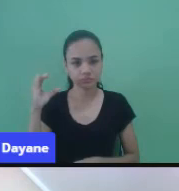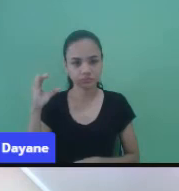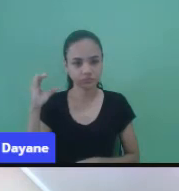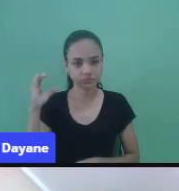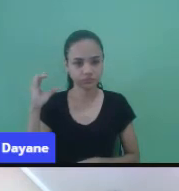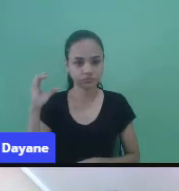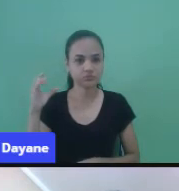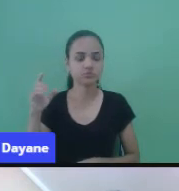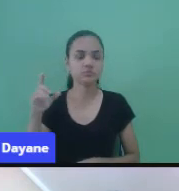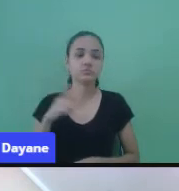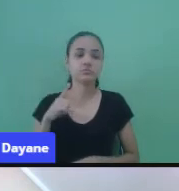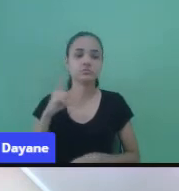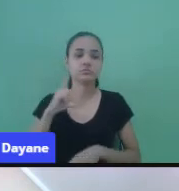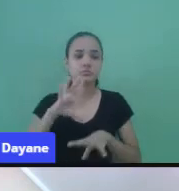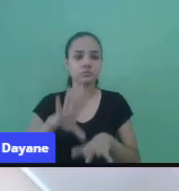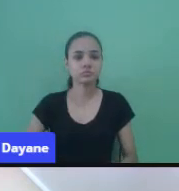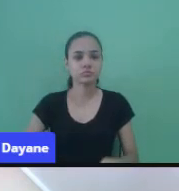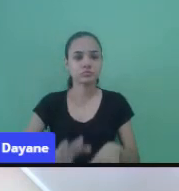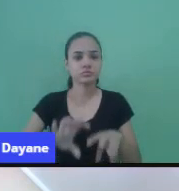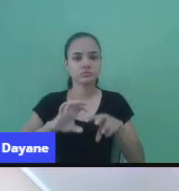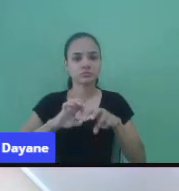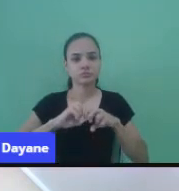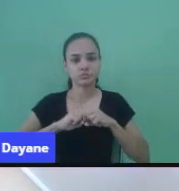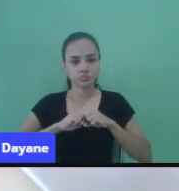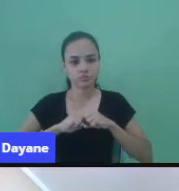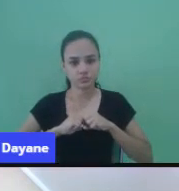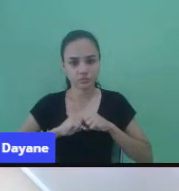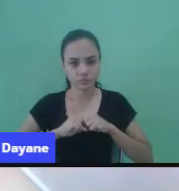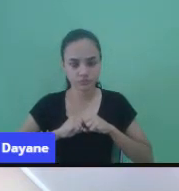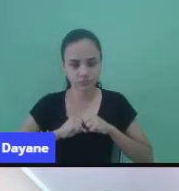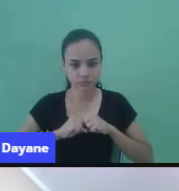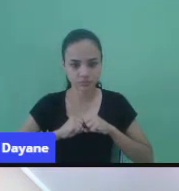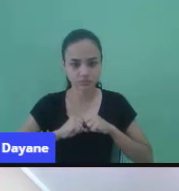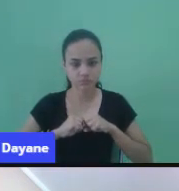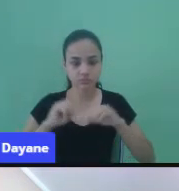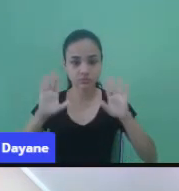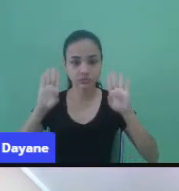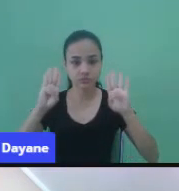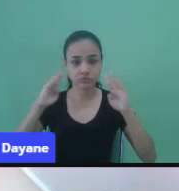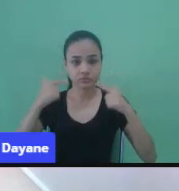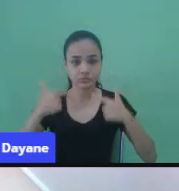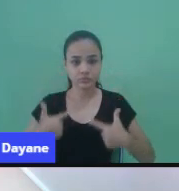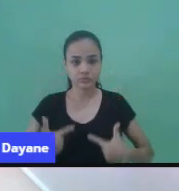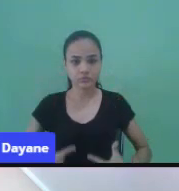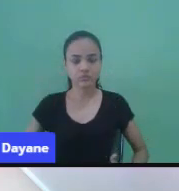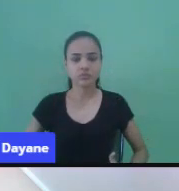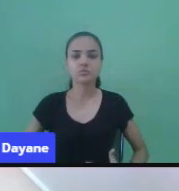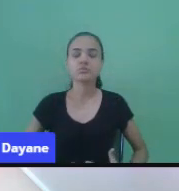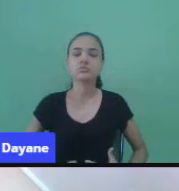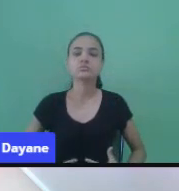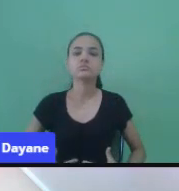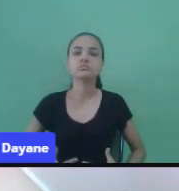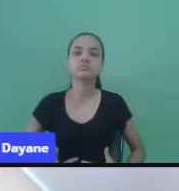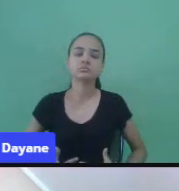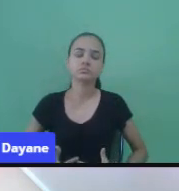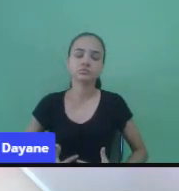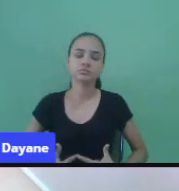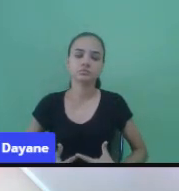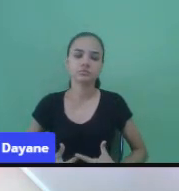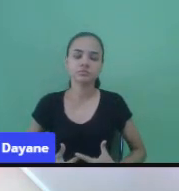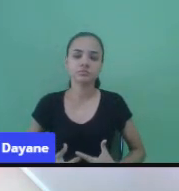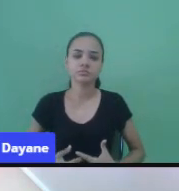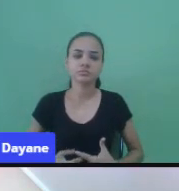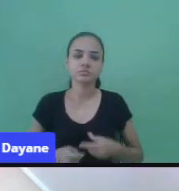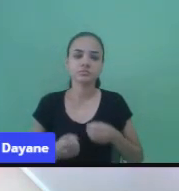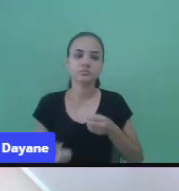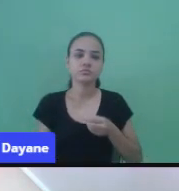uma apropriação um pouco dessa parte mais biológica, vamos dizer assim, né? Então, voltando lá para